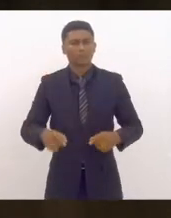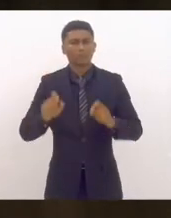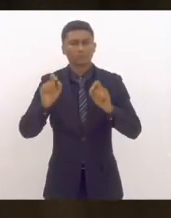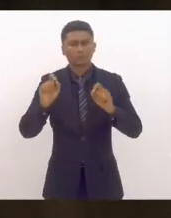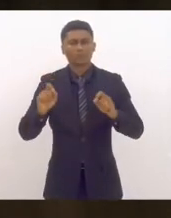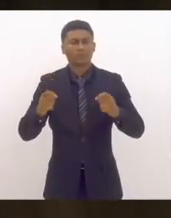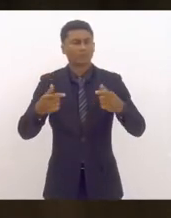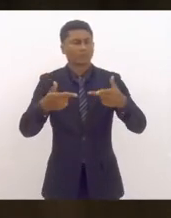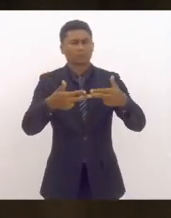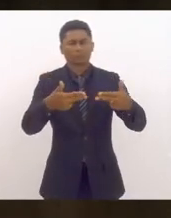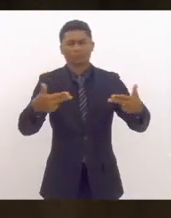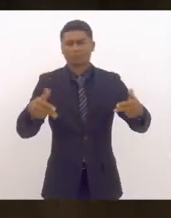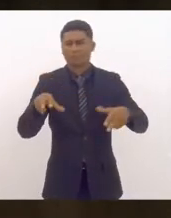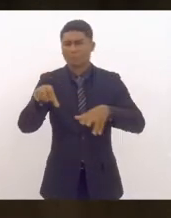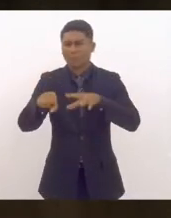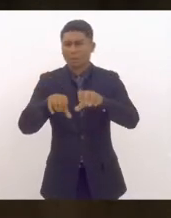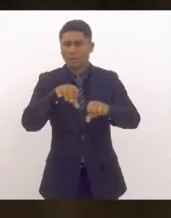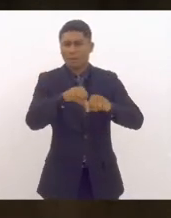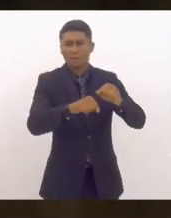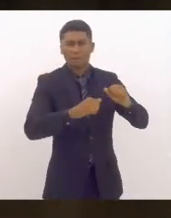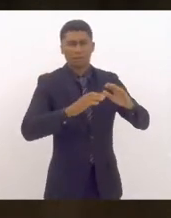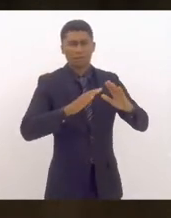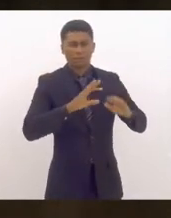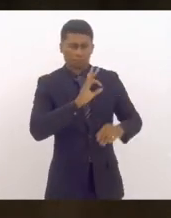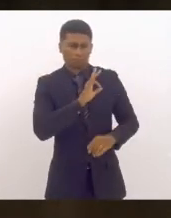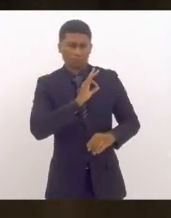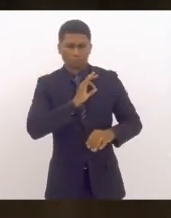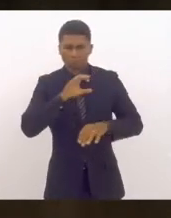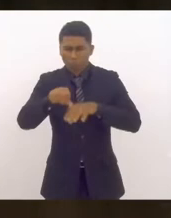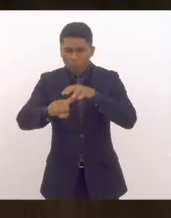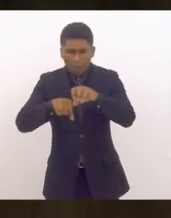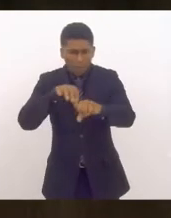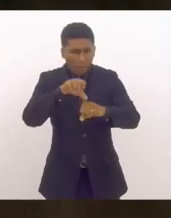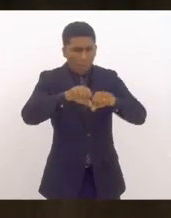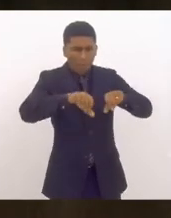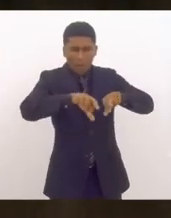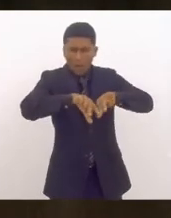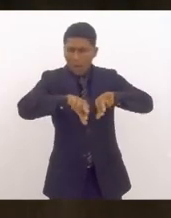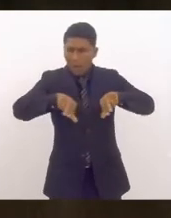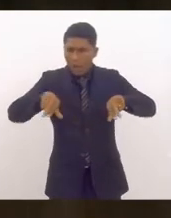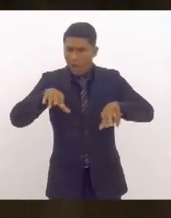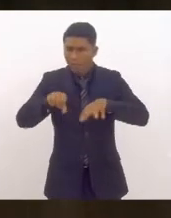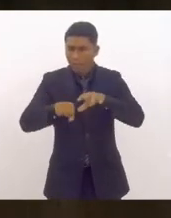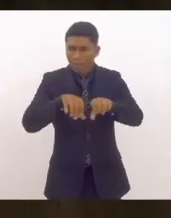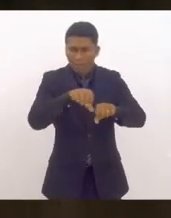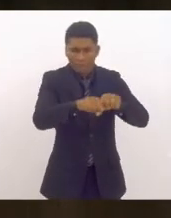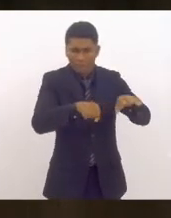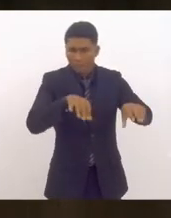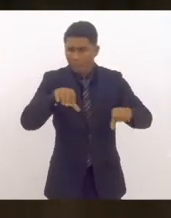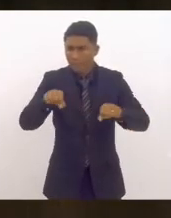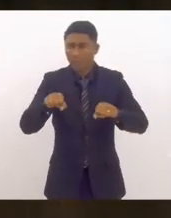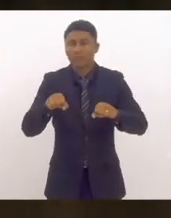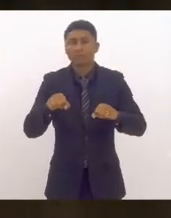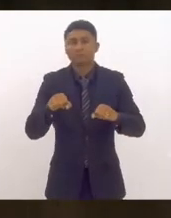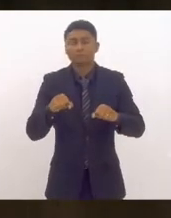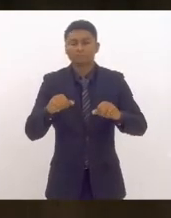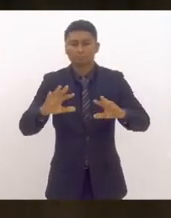combate ao furto, roubo de cargas, contrabando e descaminho no âmbito do Estado do Rio de Janeiro. Para que a